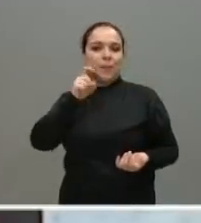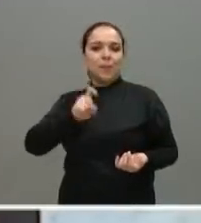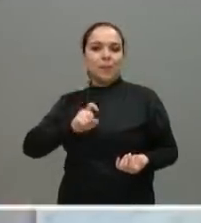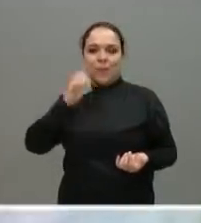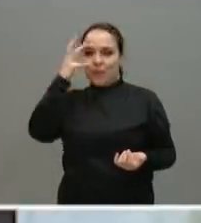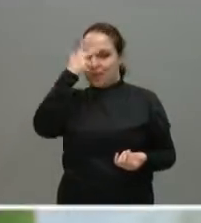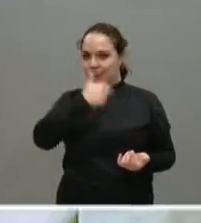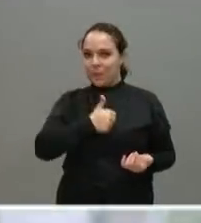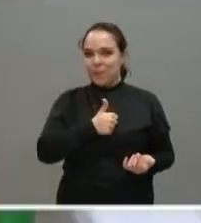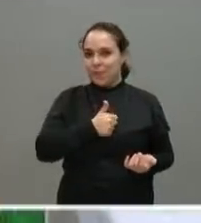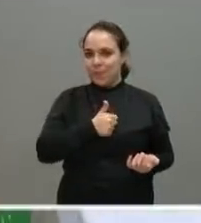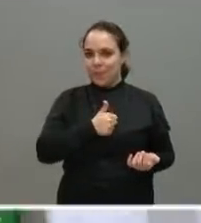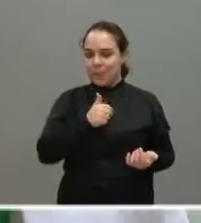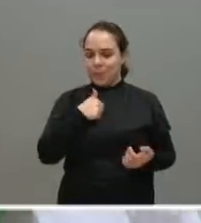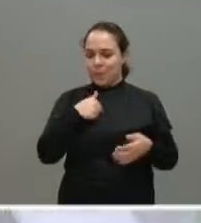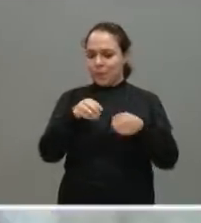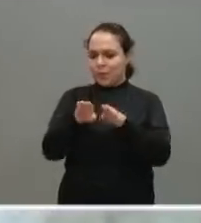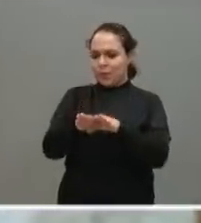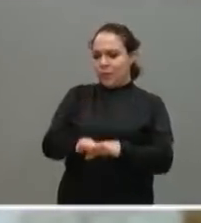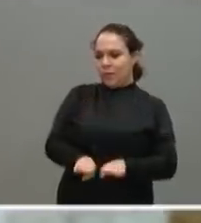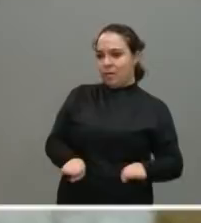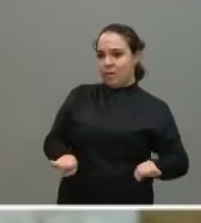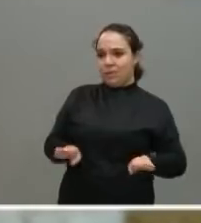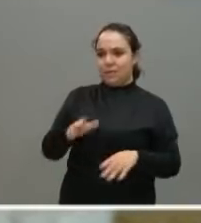pessoas mais humildes do que eu?